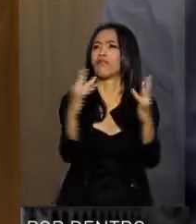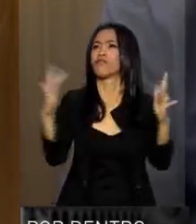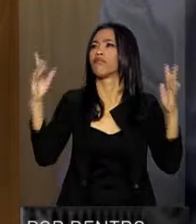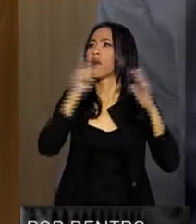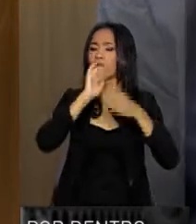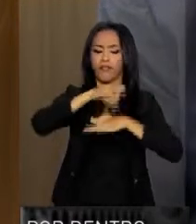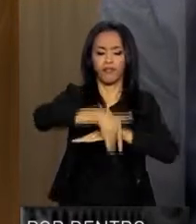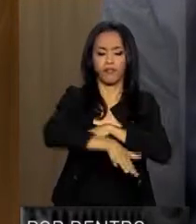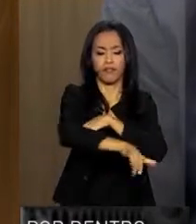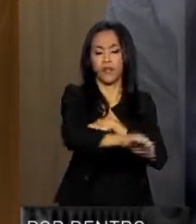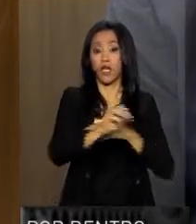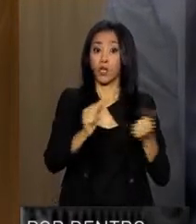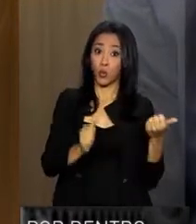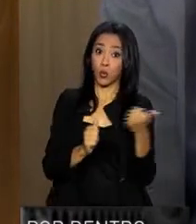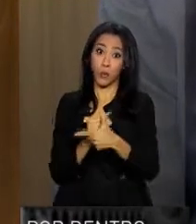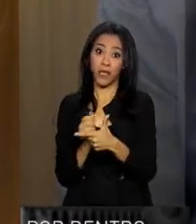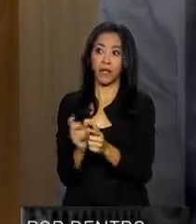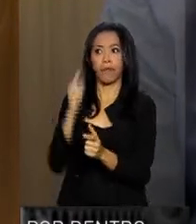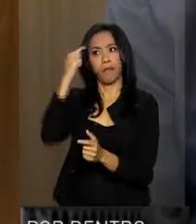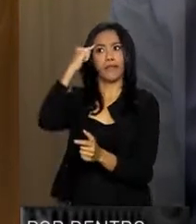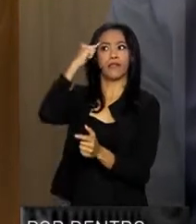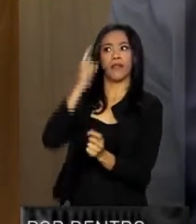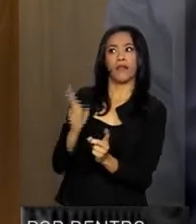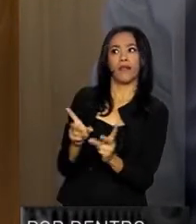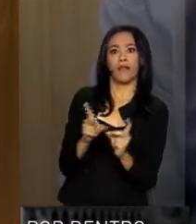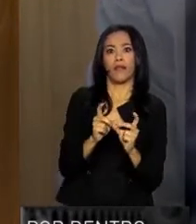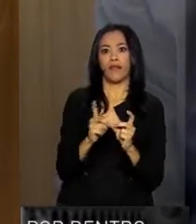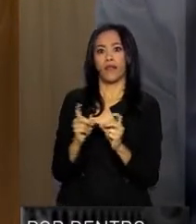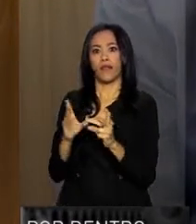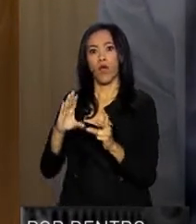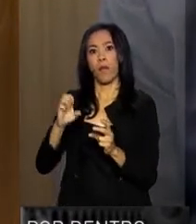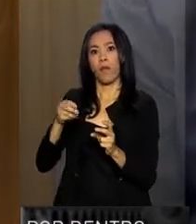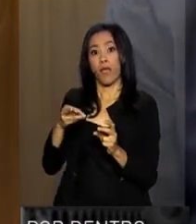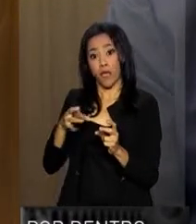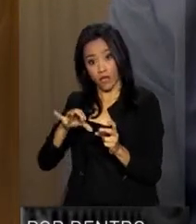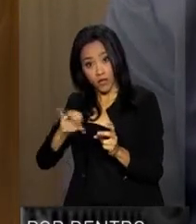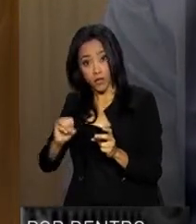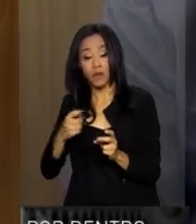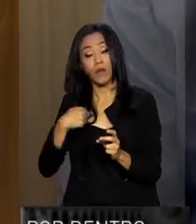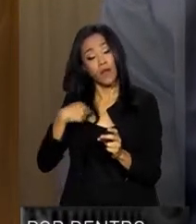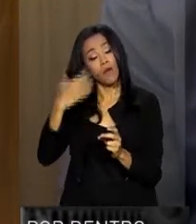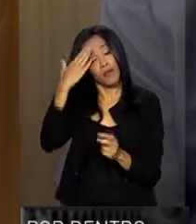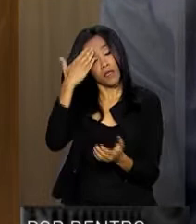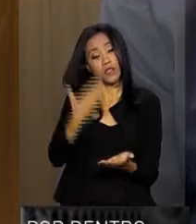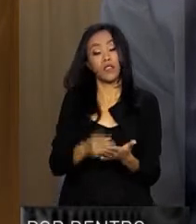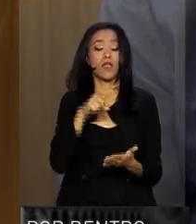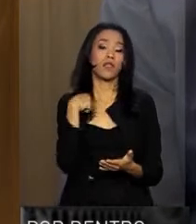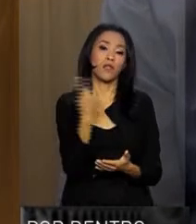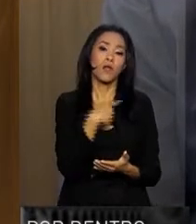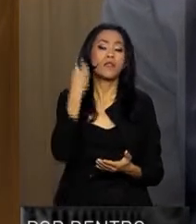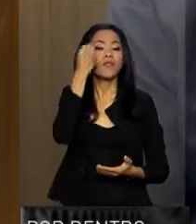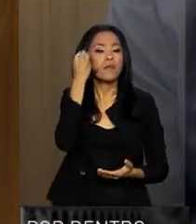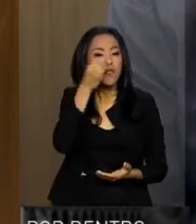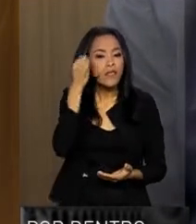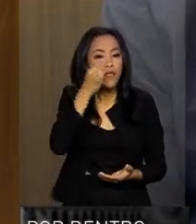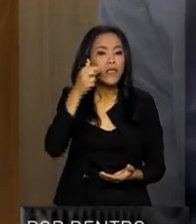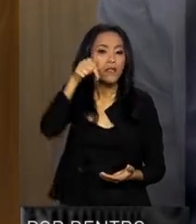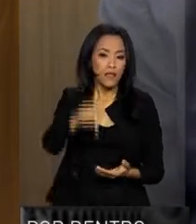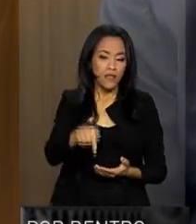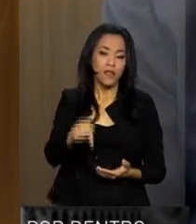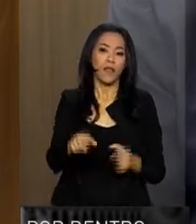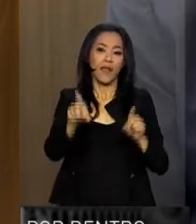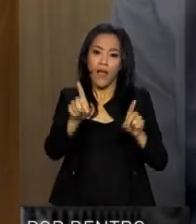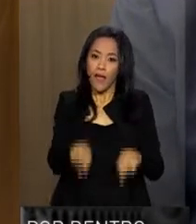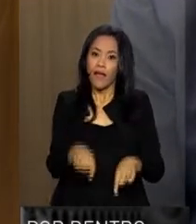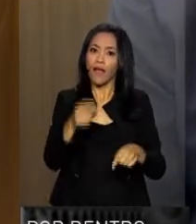é importante porque muitos questionamentos no mesmo eu diria que as nossas experiências aqui elas são experiências relativamente